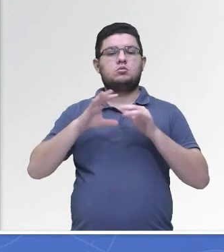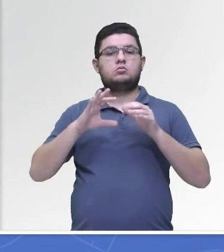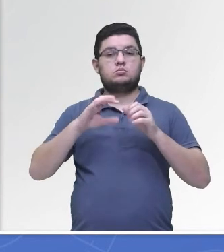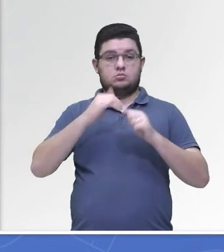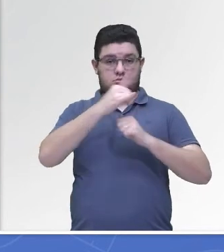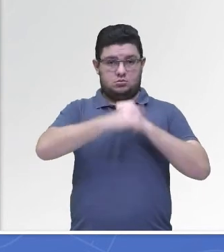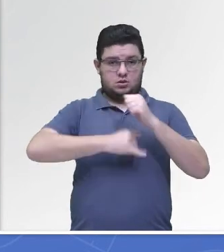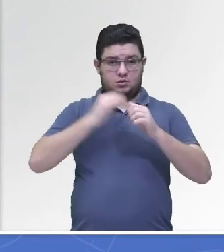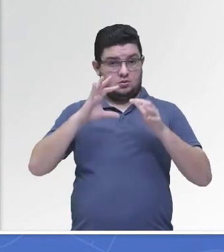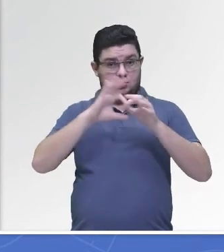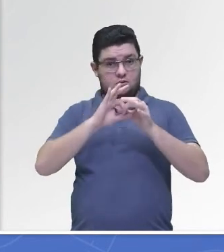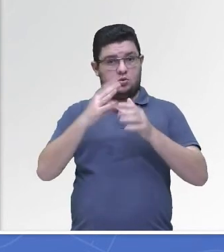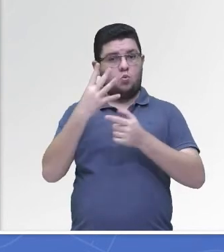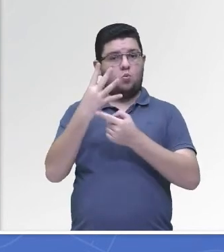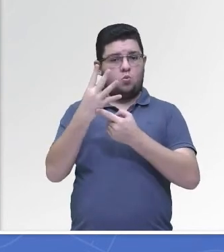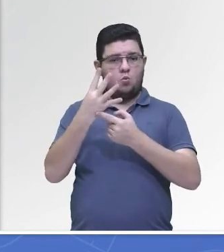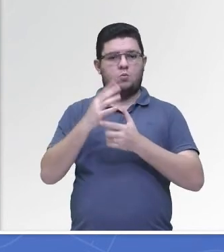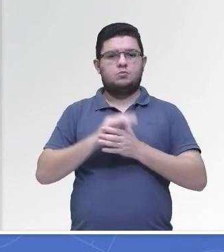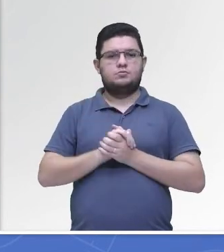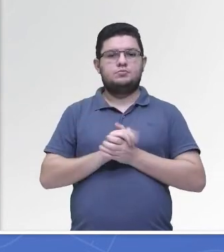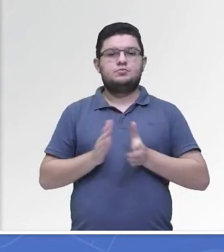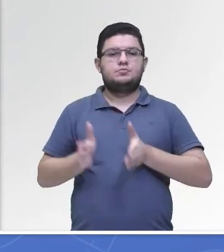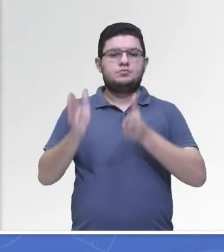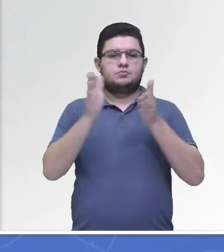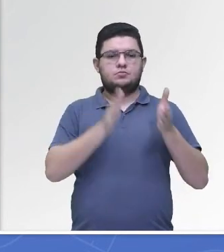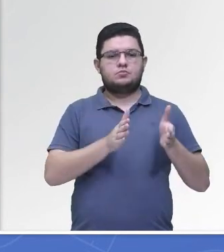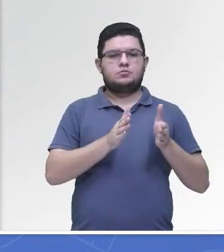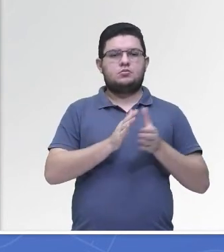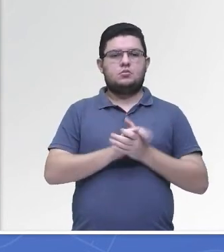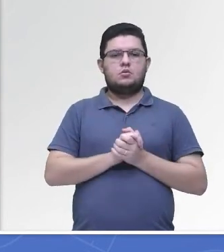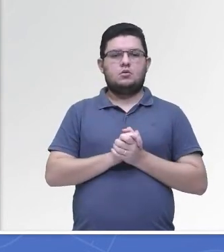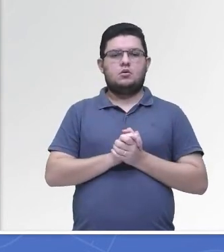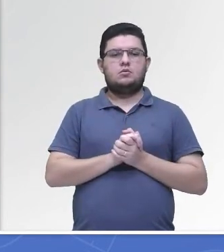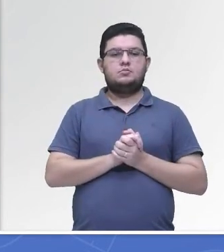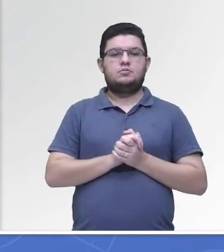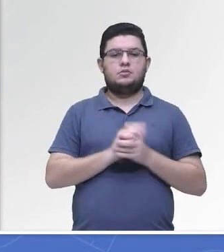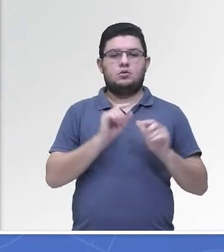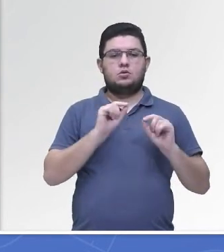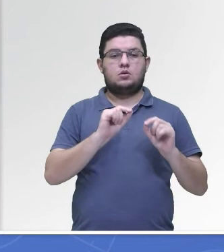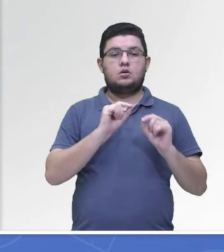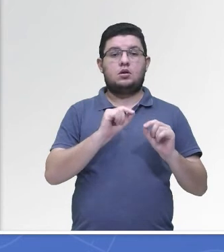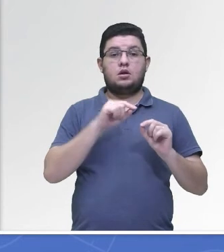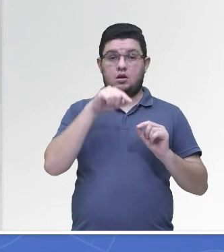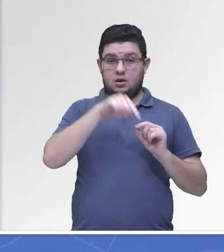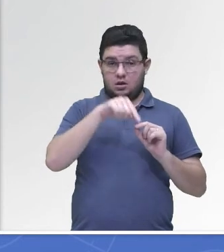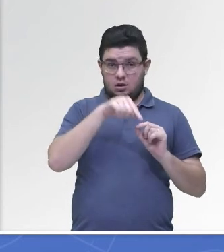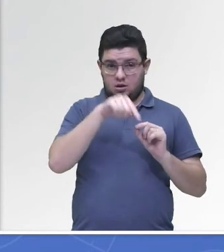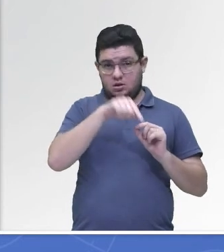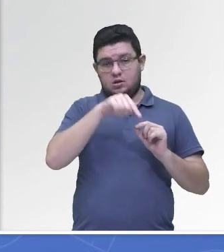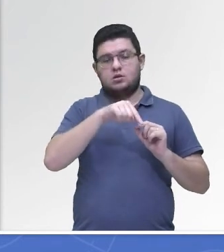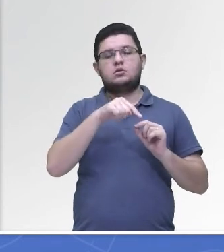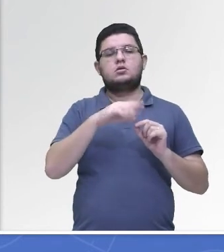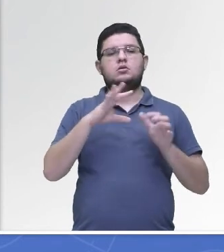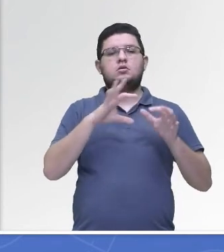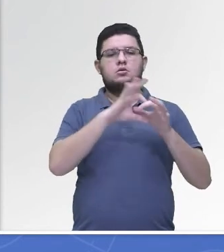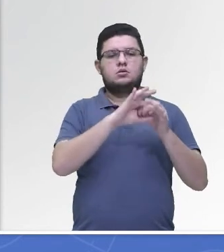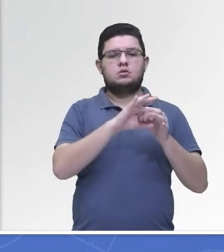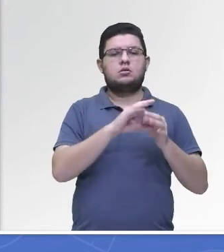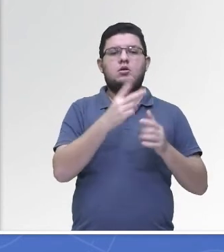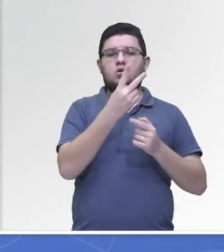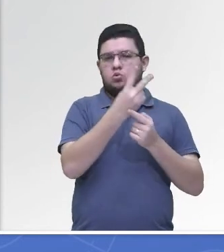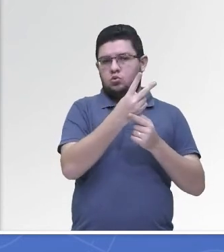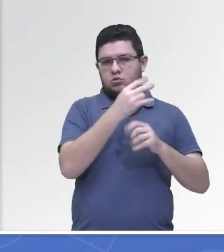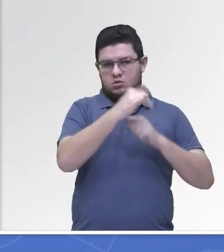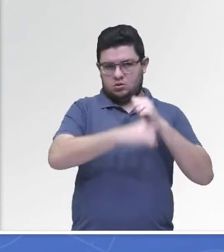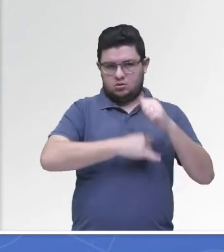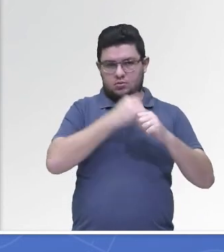carbonos. Esse outro aqui, ele está ligado a 2 carbonos, ele é secundário. Esse aqui, ele